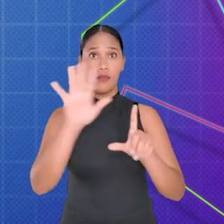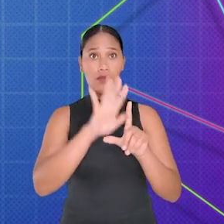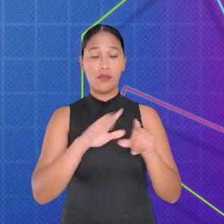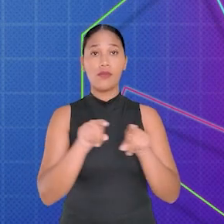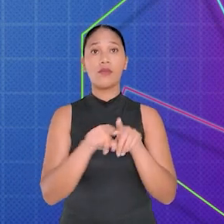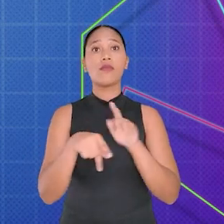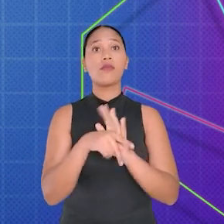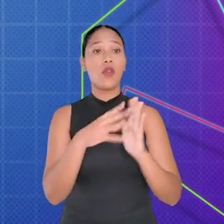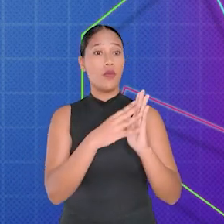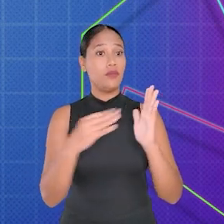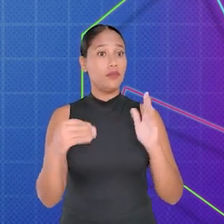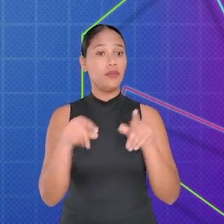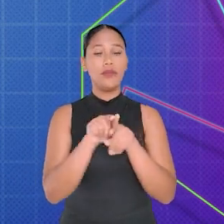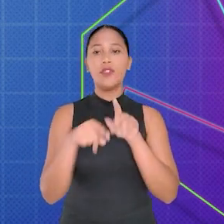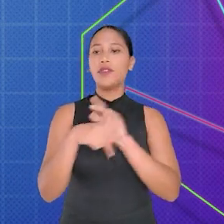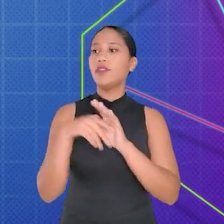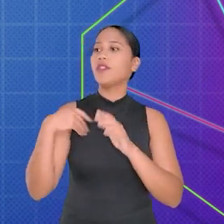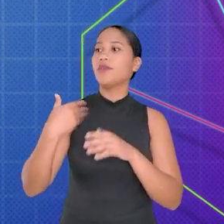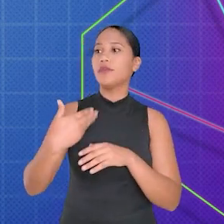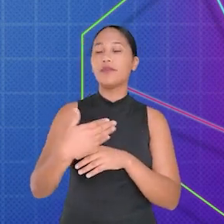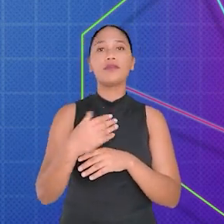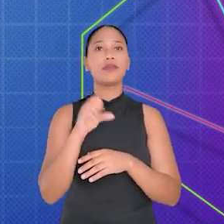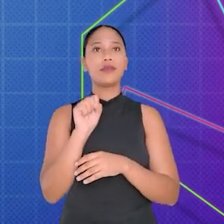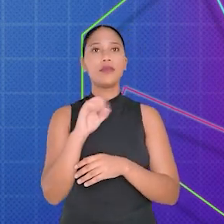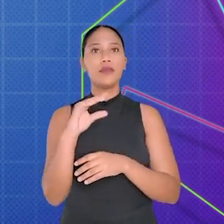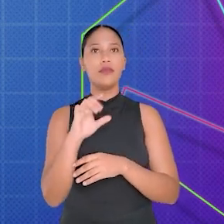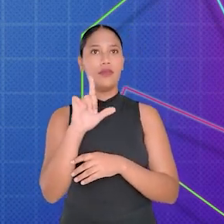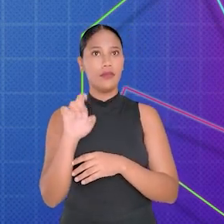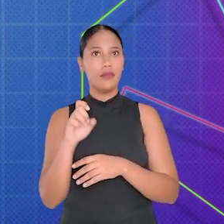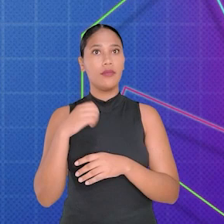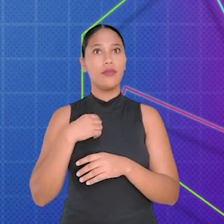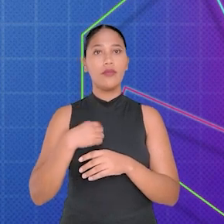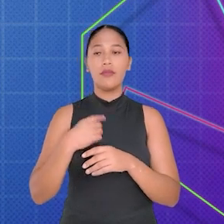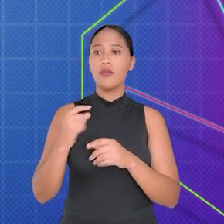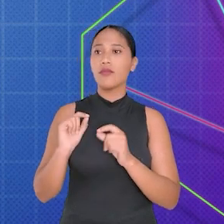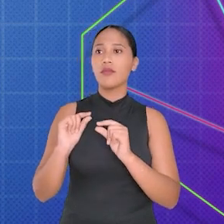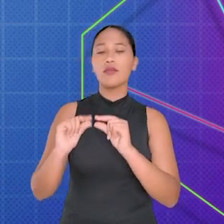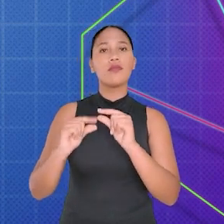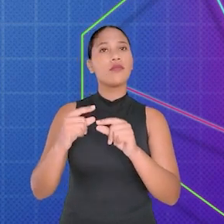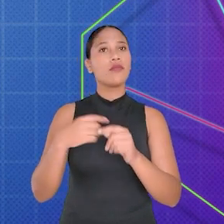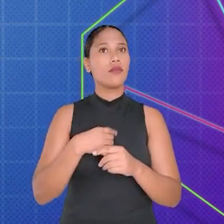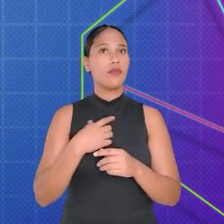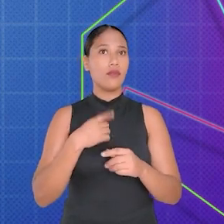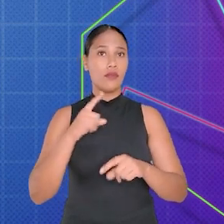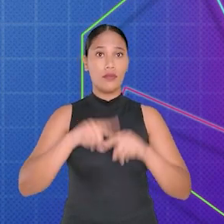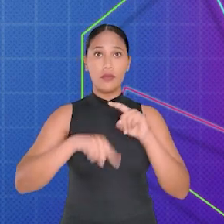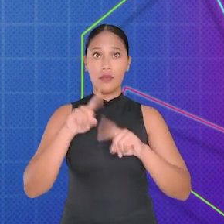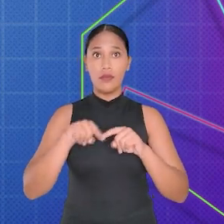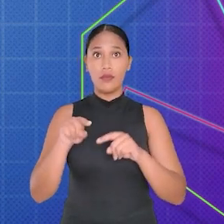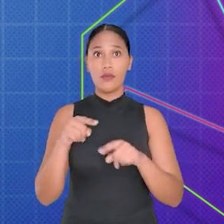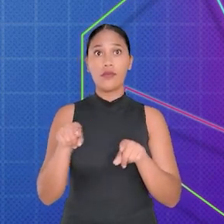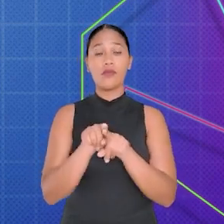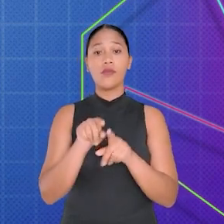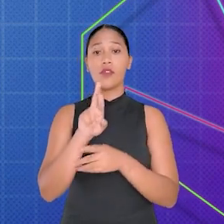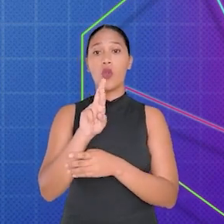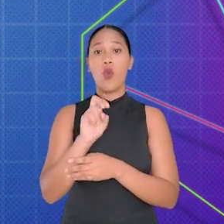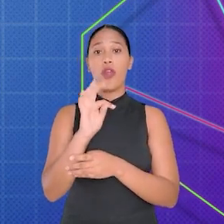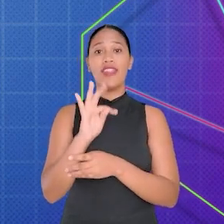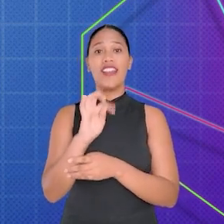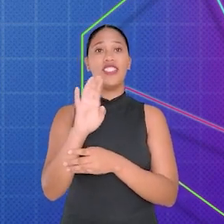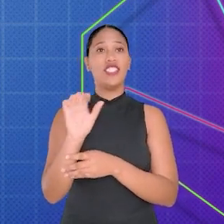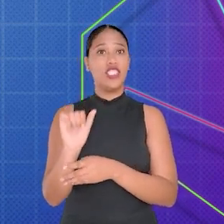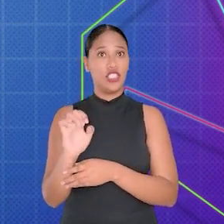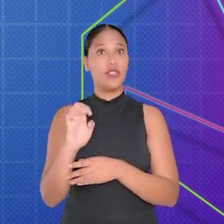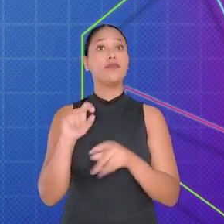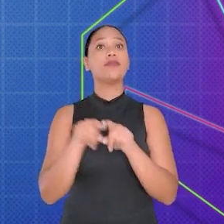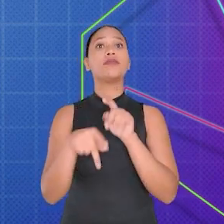A ferramenta Rotate é usada para girar uma seleção de vértices, arestas ou faces em torno de um eixo. E a ferramenta